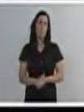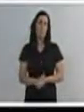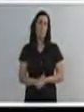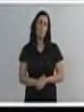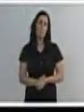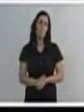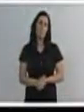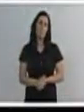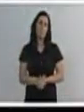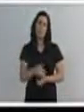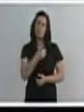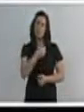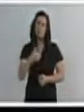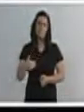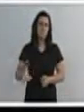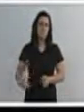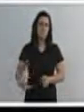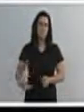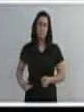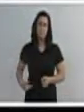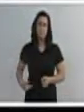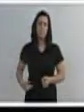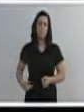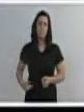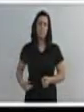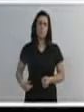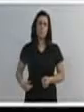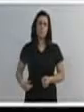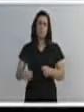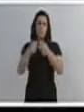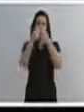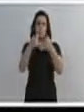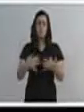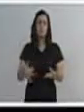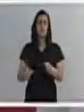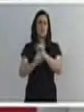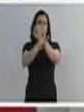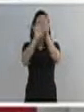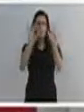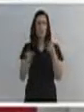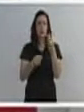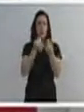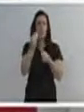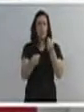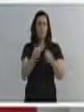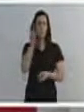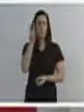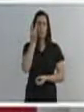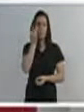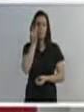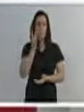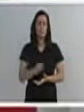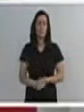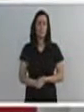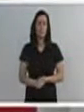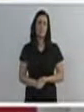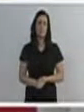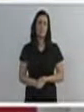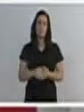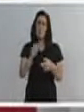os eventos, né, que a gente tem aí, com a presença do governador do Estado, sempre a presença do deputado Jean Kuma. Os demais deputados, eu confesso que a gente vê